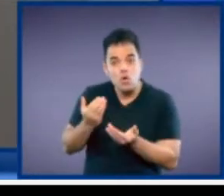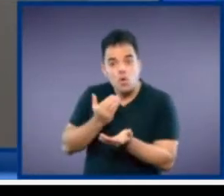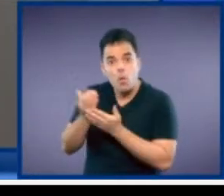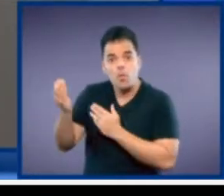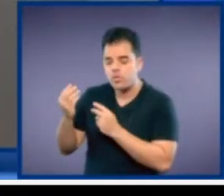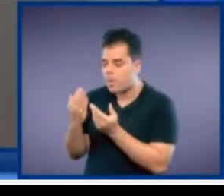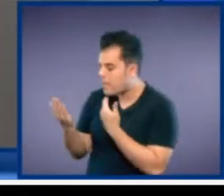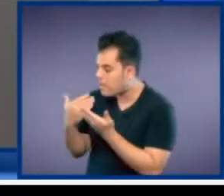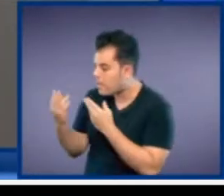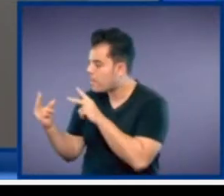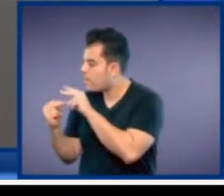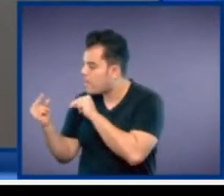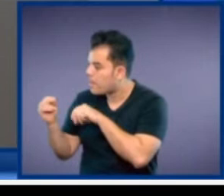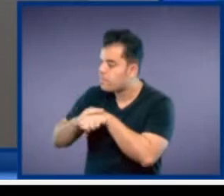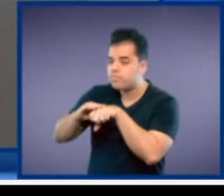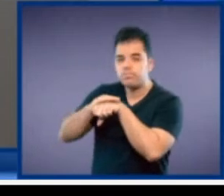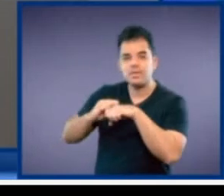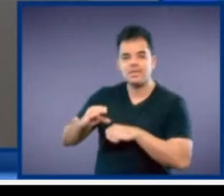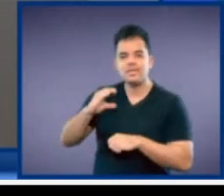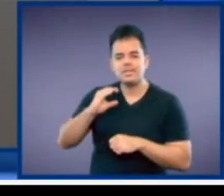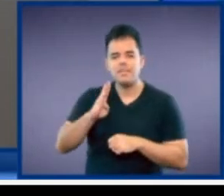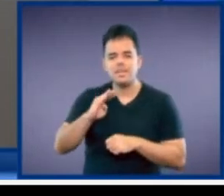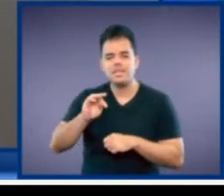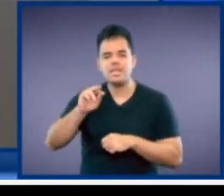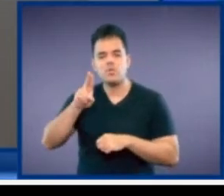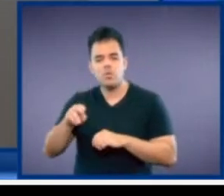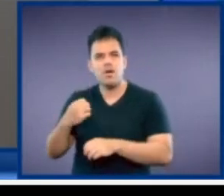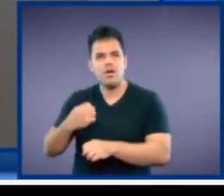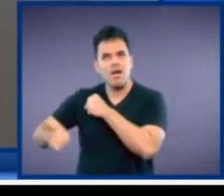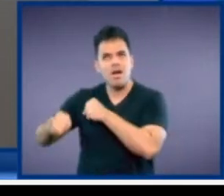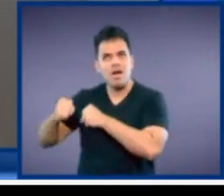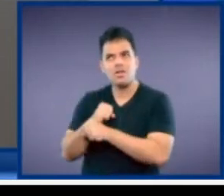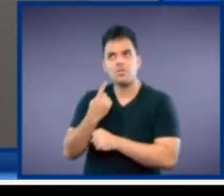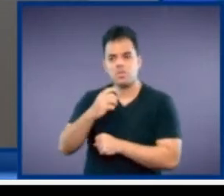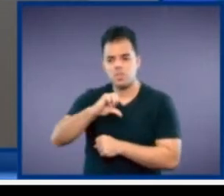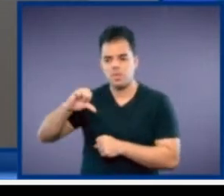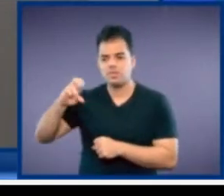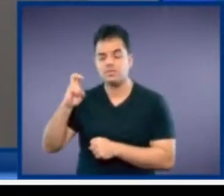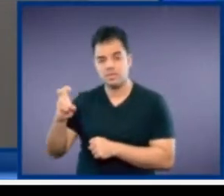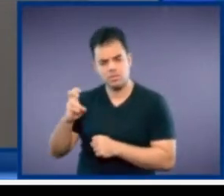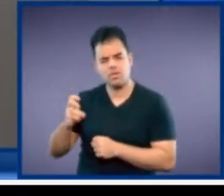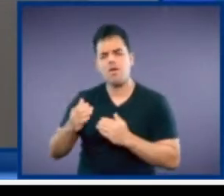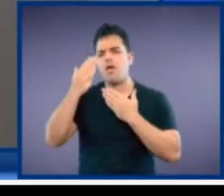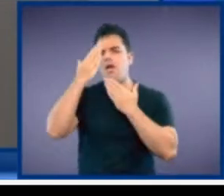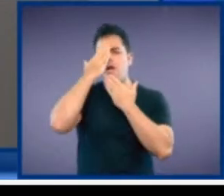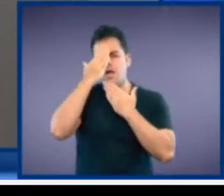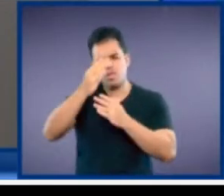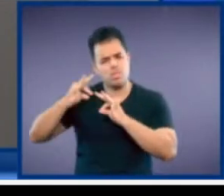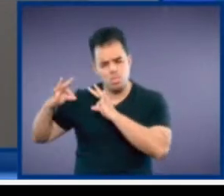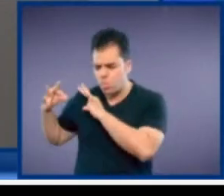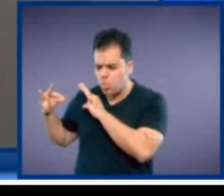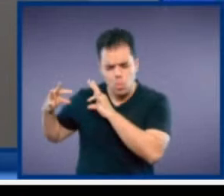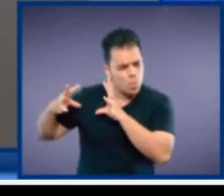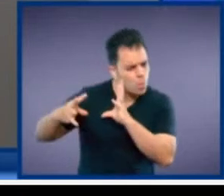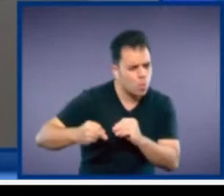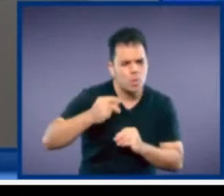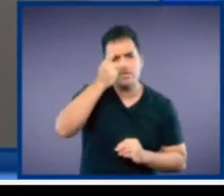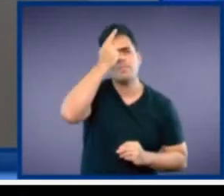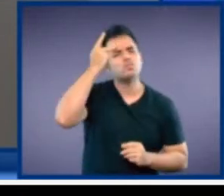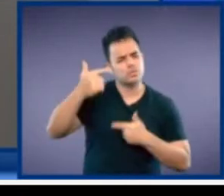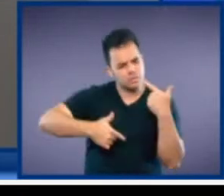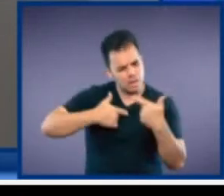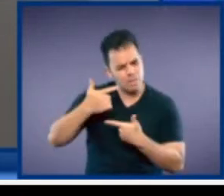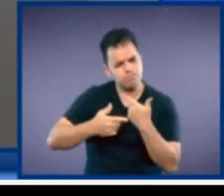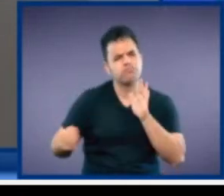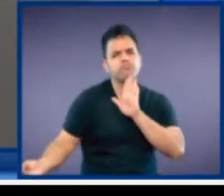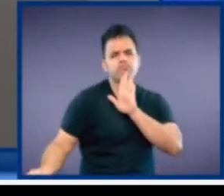estadualização da CBTU Minas Gerais em 1995. Então, registro aqui os agradecimentos a todos que tentaram ao longo do tempo e permitiram